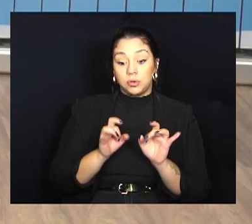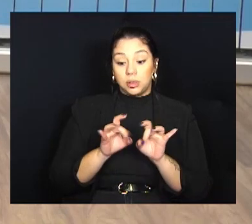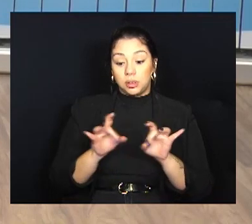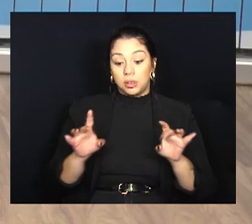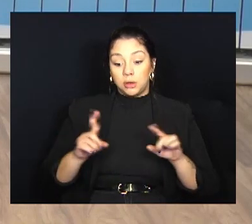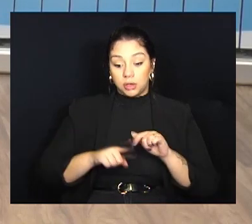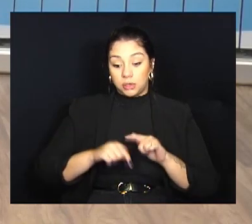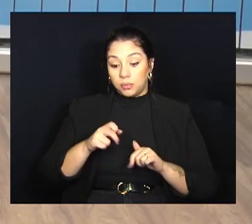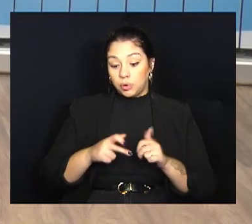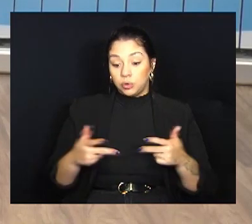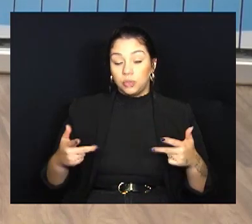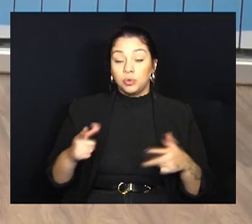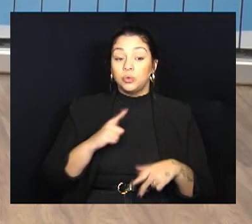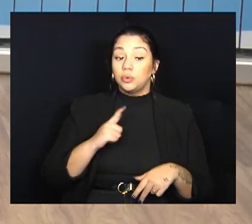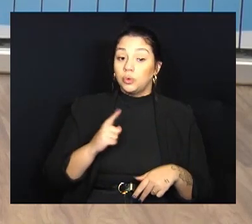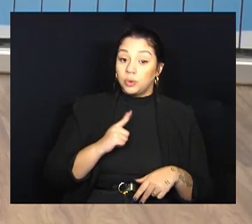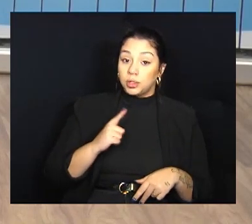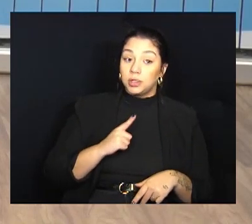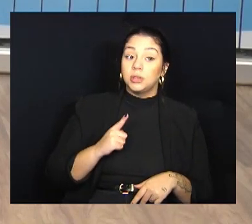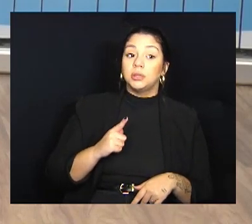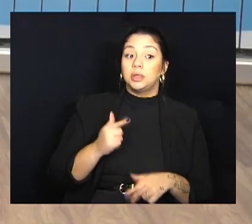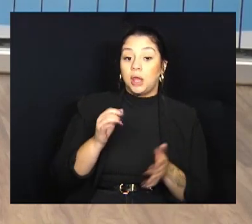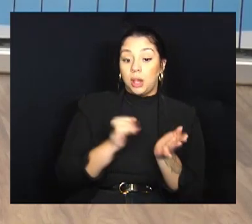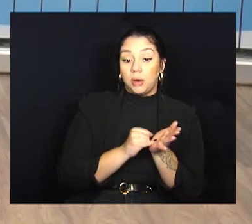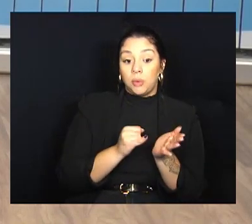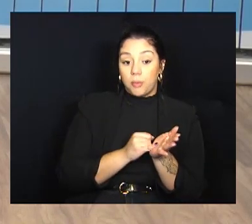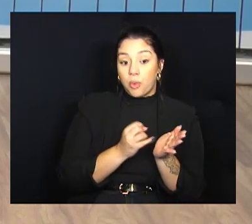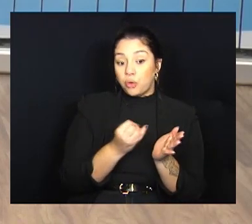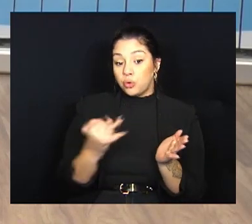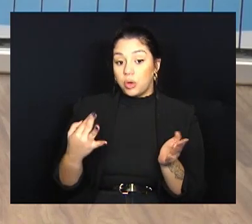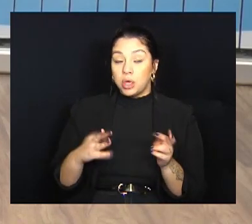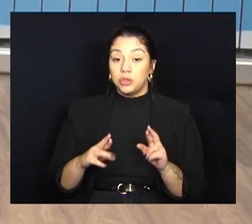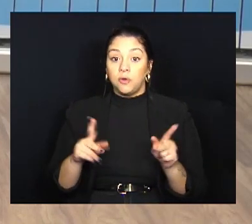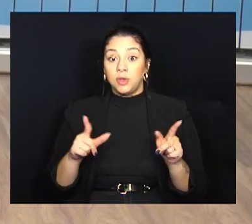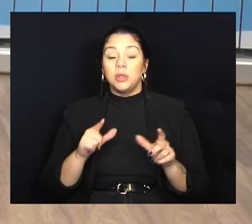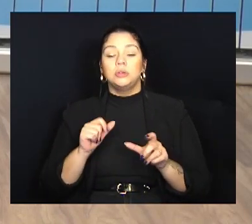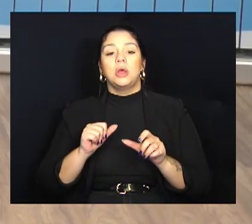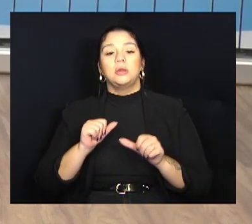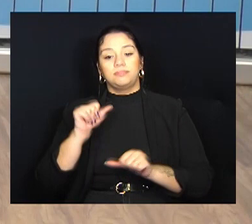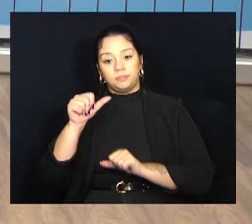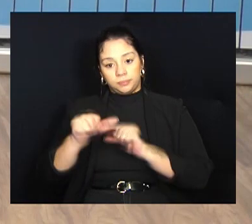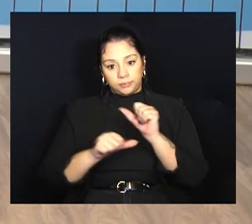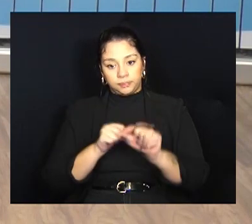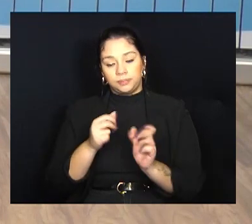alíquota diferente e aí essa reforma tributária, ela corrige isso?